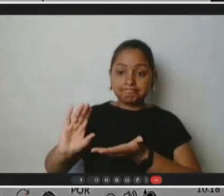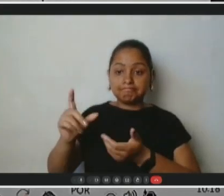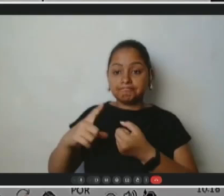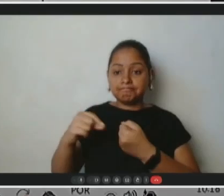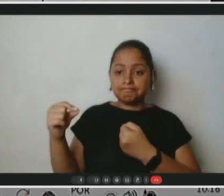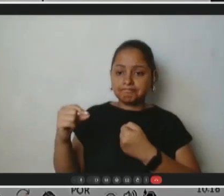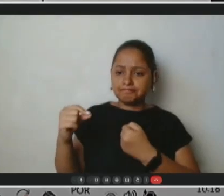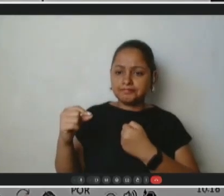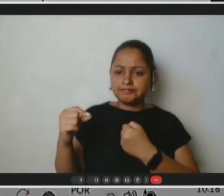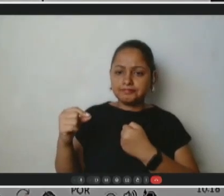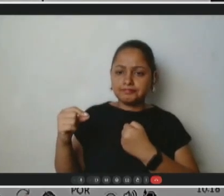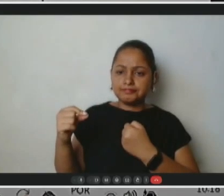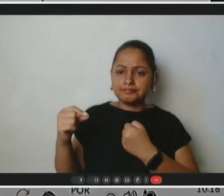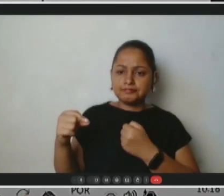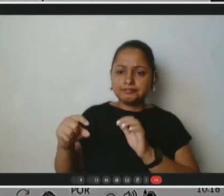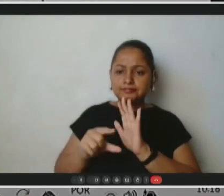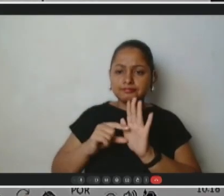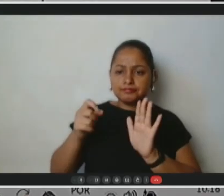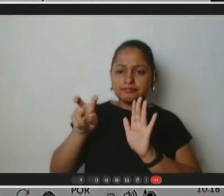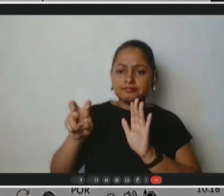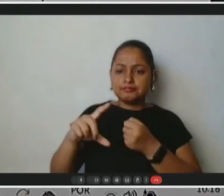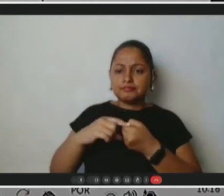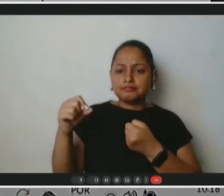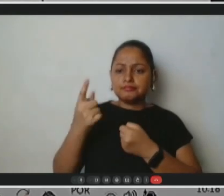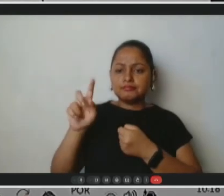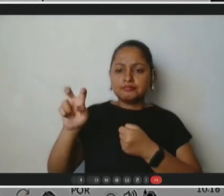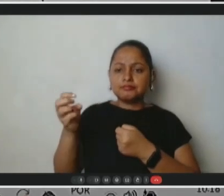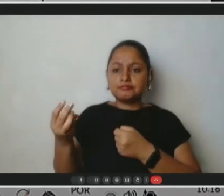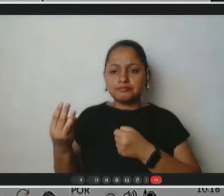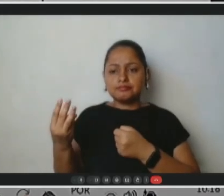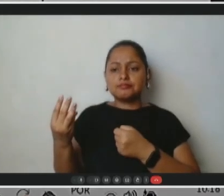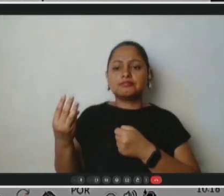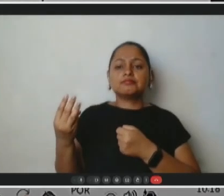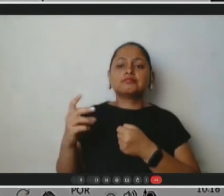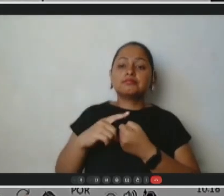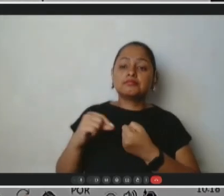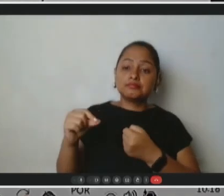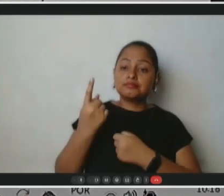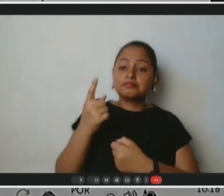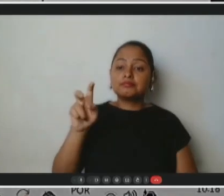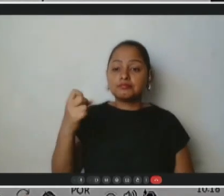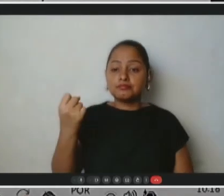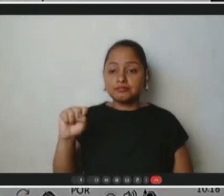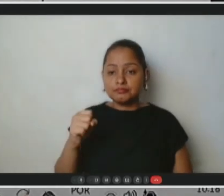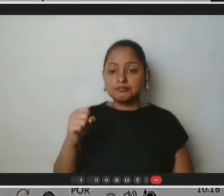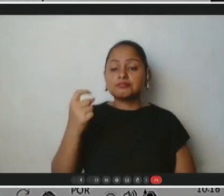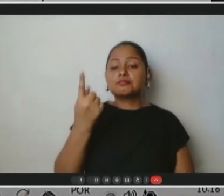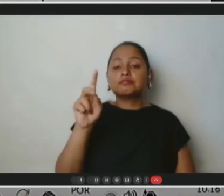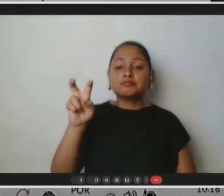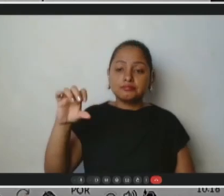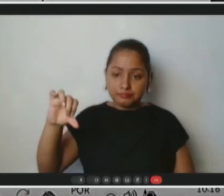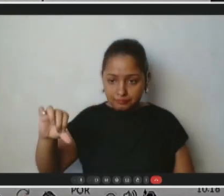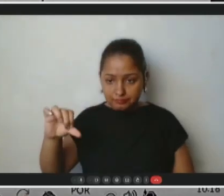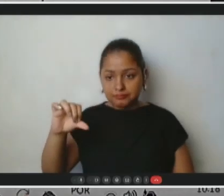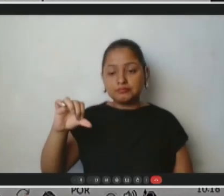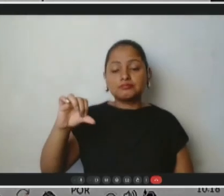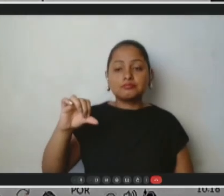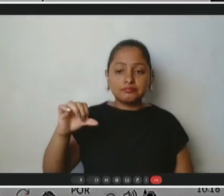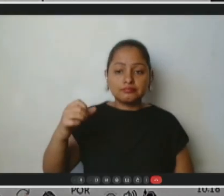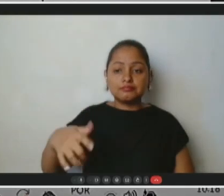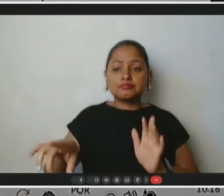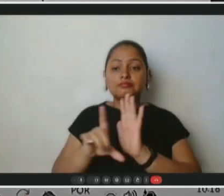no parágrafo 5º do artigo 153 e nos artigos 158 e 159 da Constituição